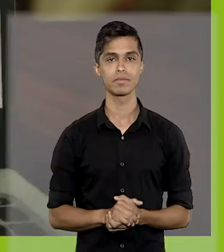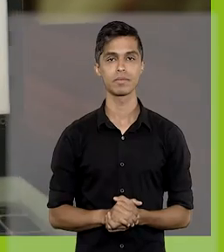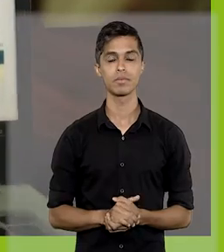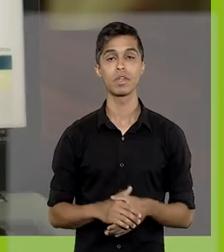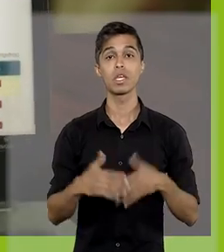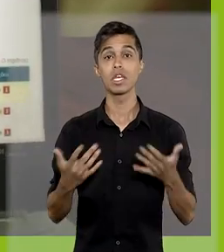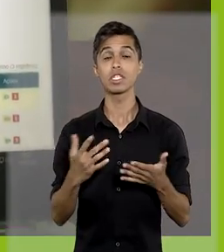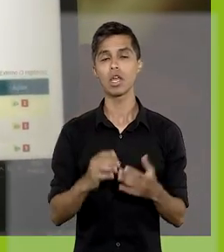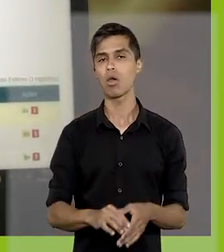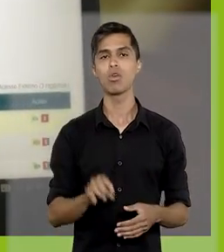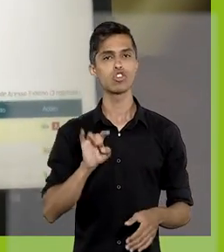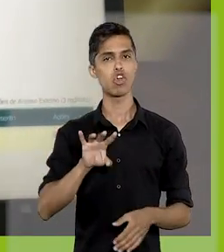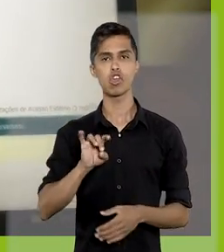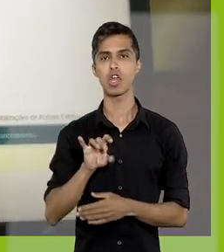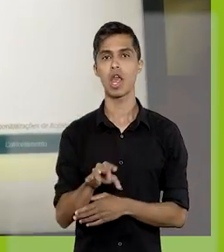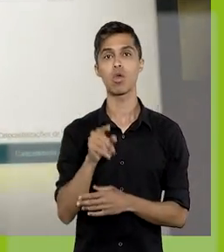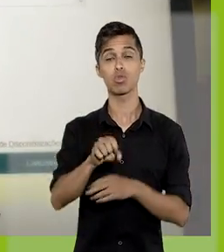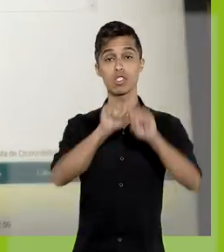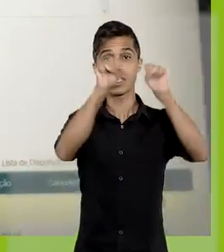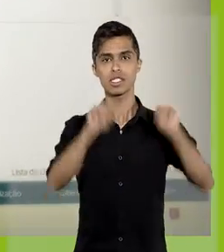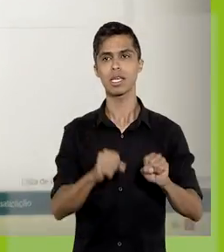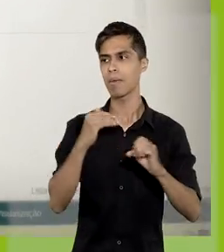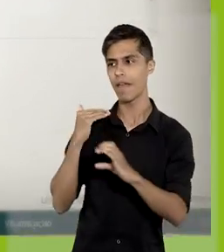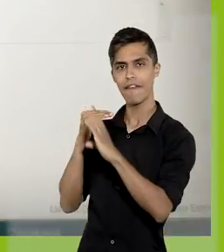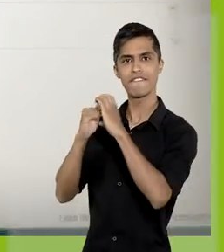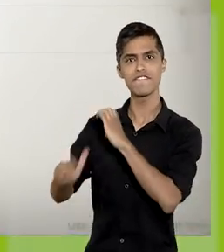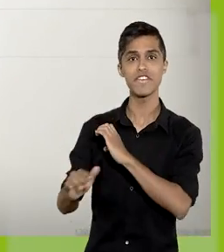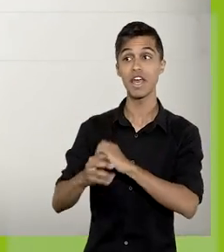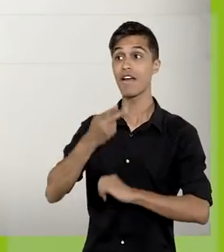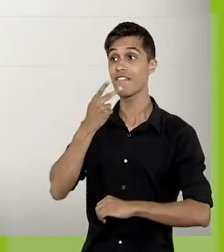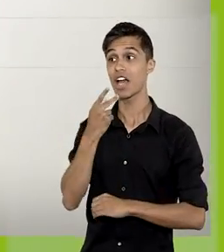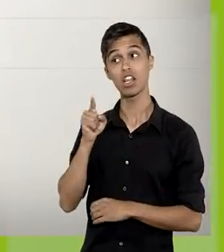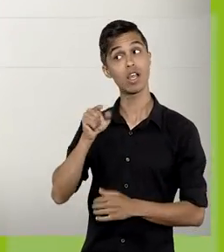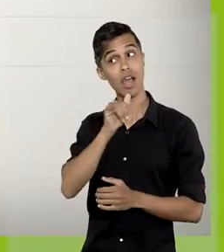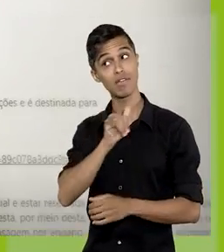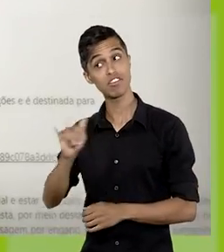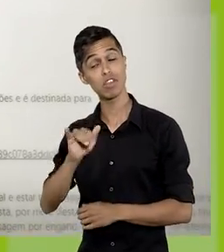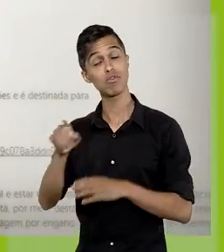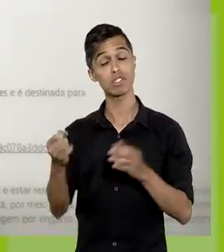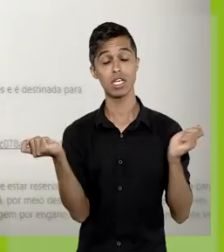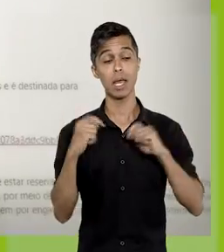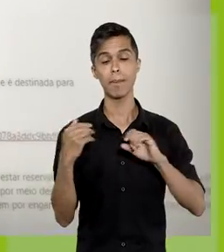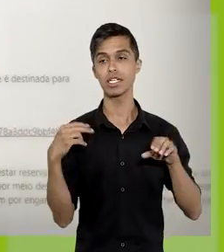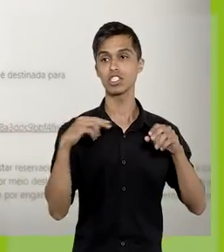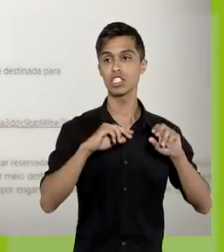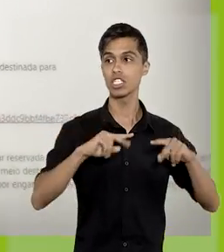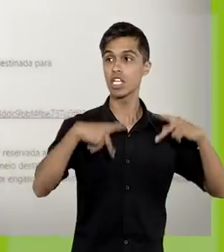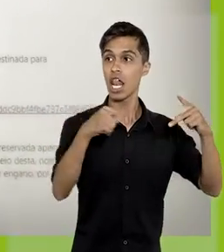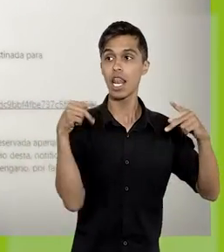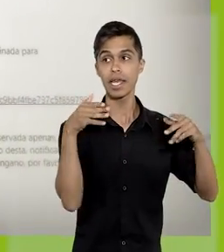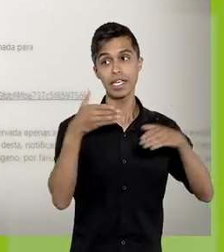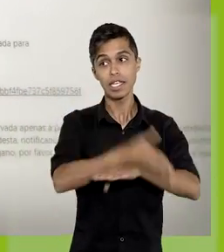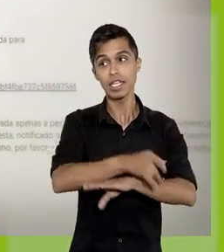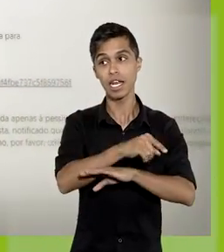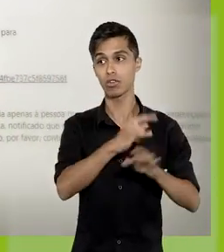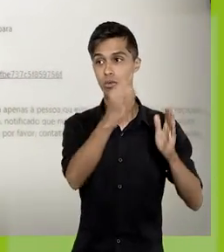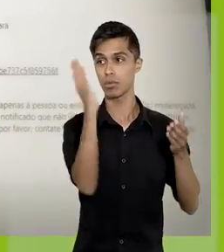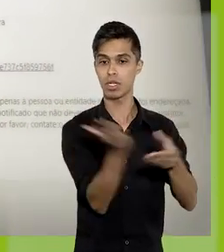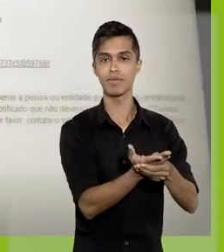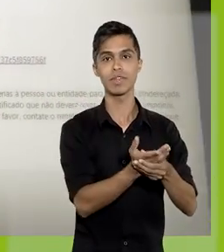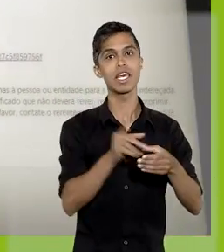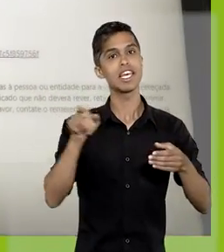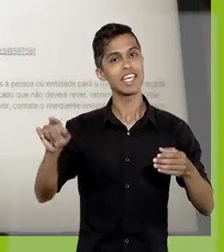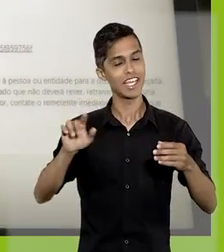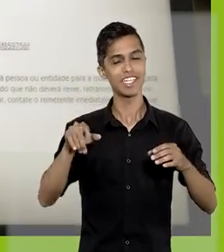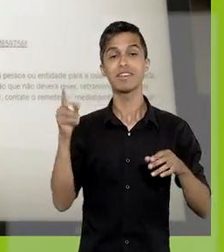Automaticamente, o sistema emite uma mensagem de confirmação desse acesso externo. E o destinatário recebe por e-mail o